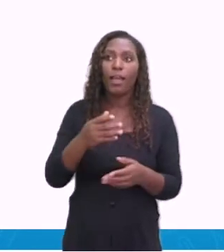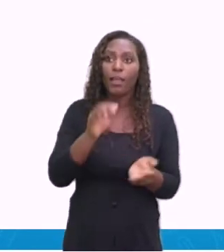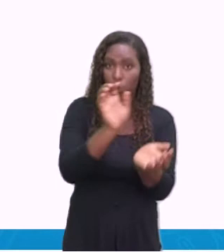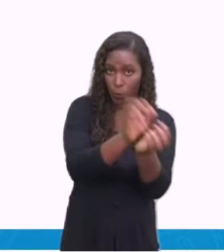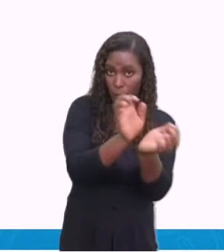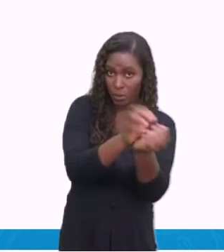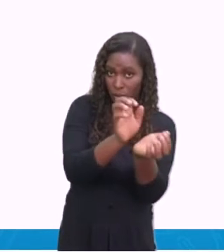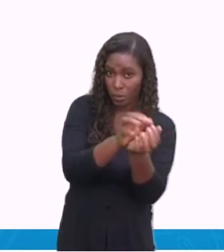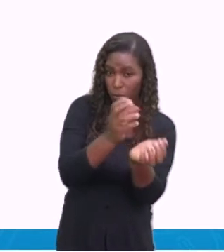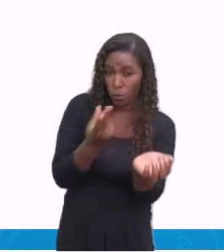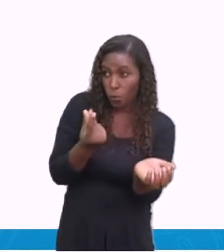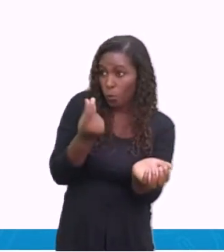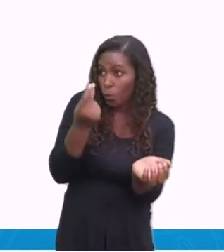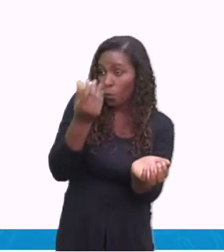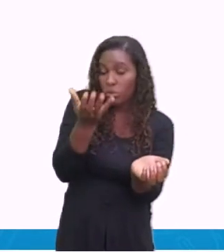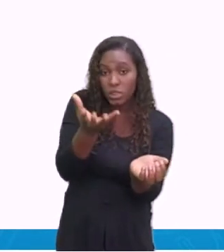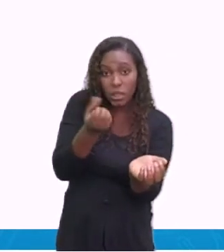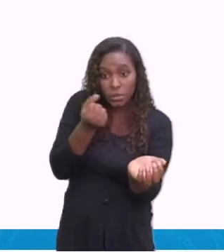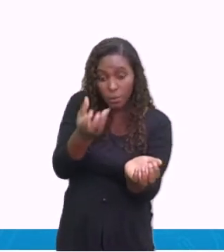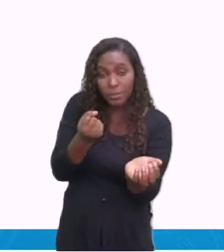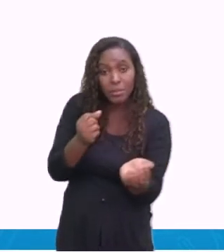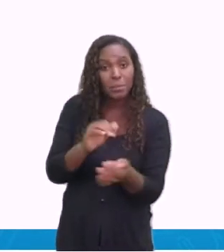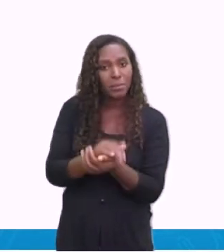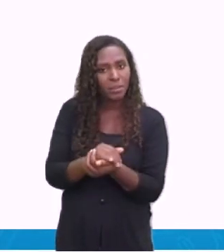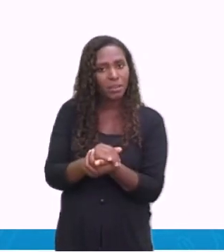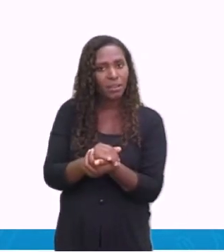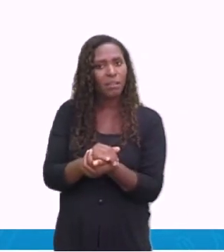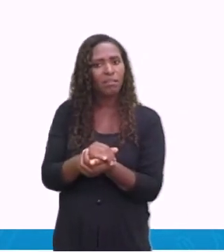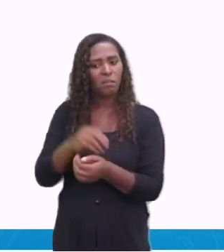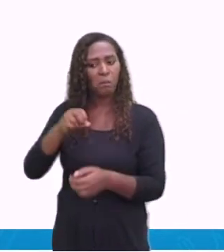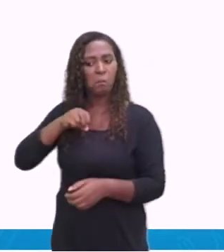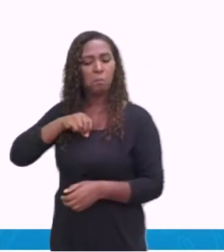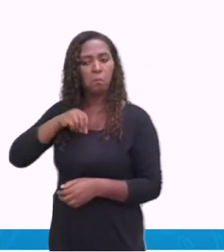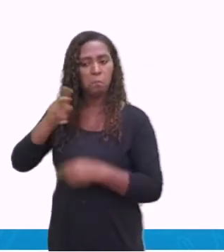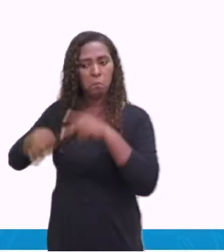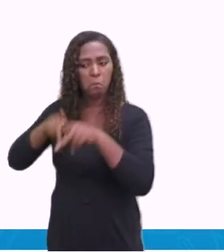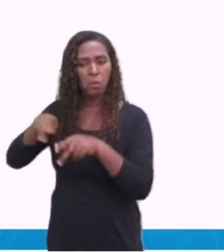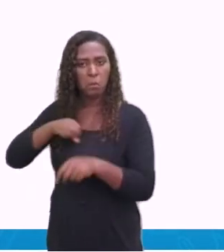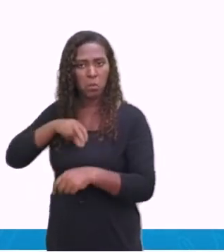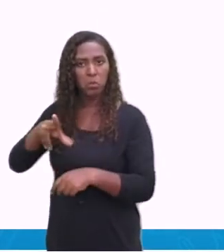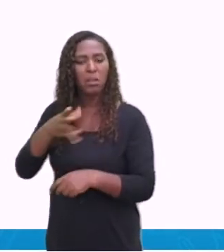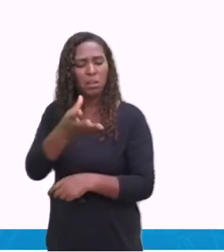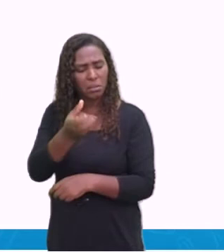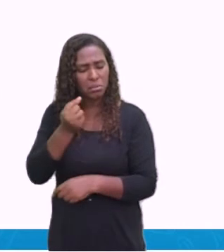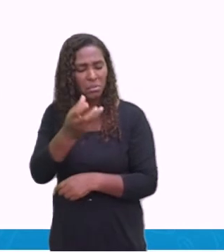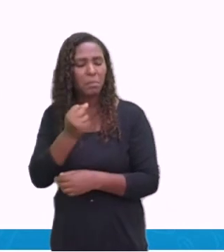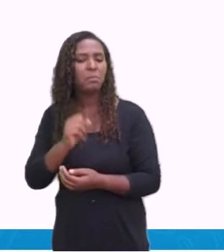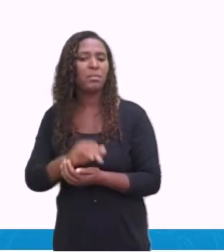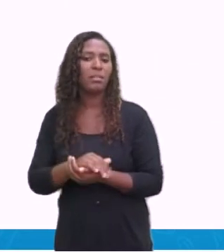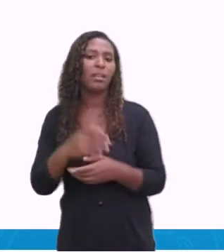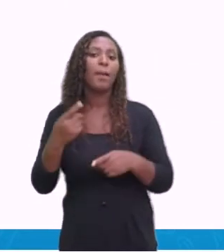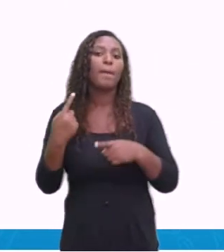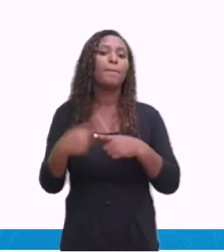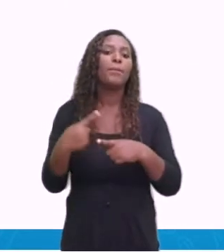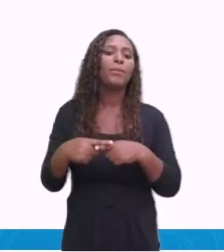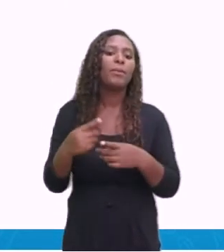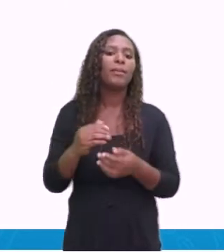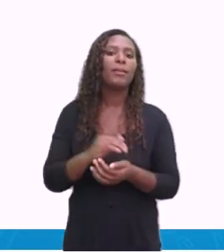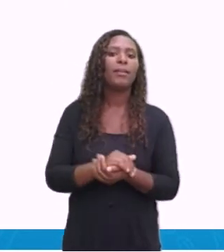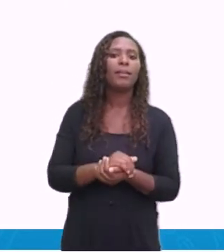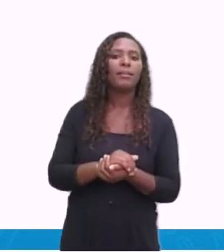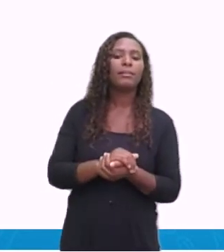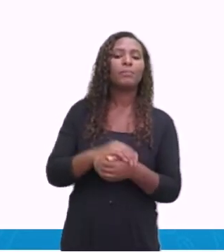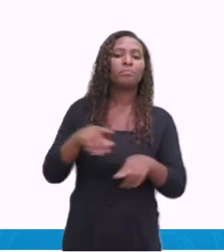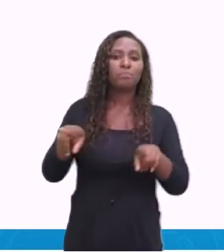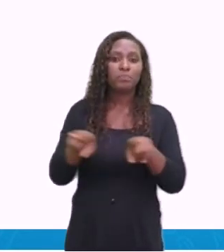nisso disponibilizava terras, tinha um elevado valor do produto na Europa